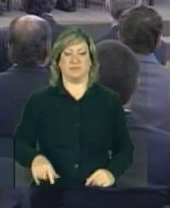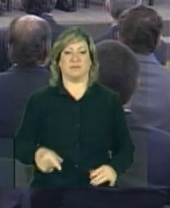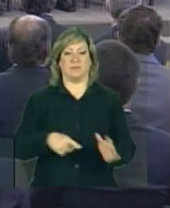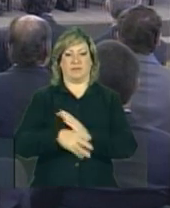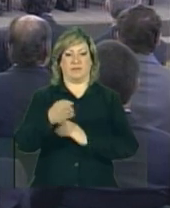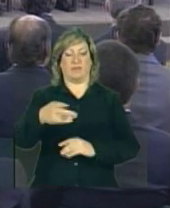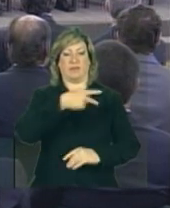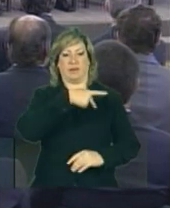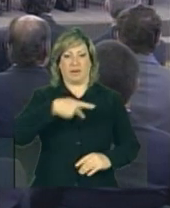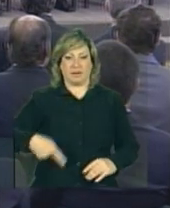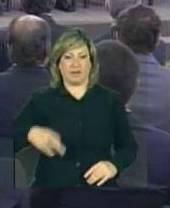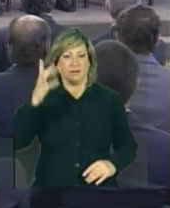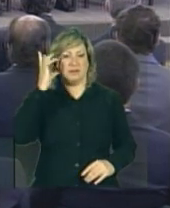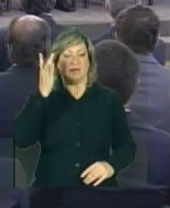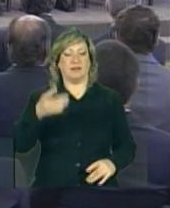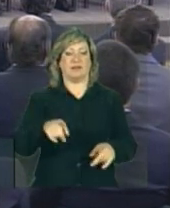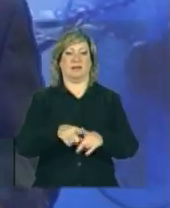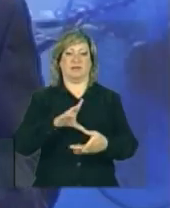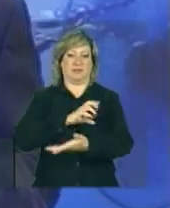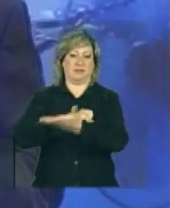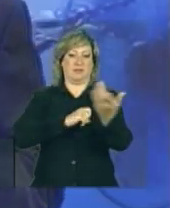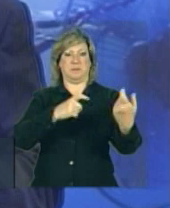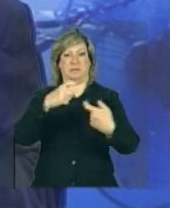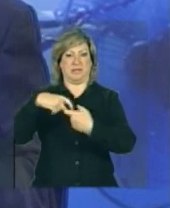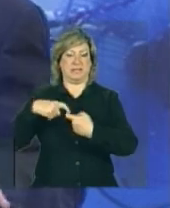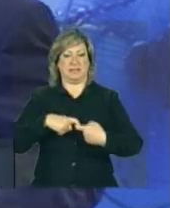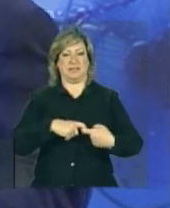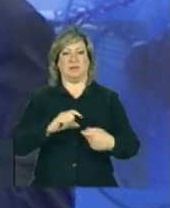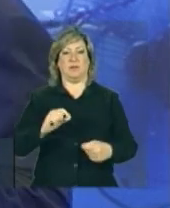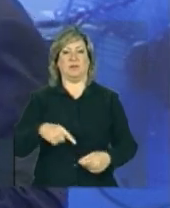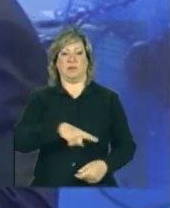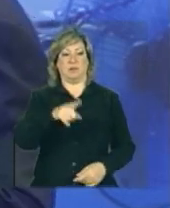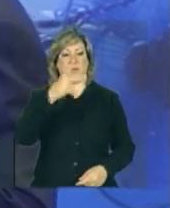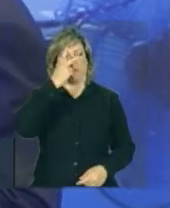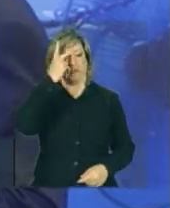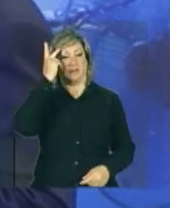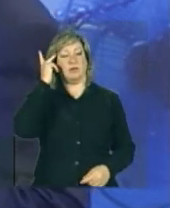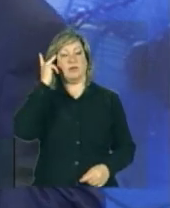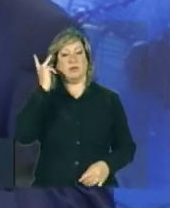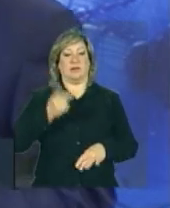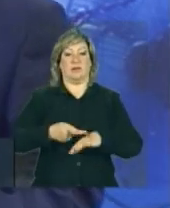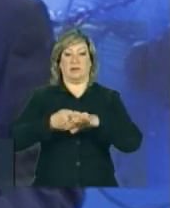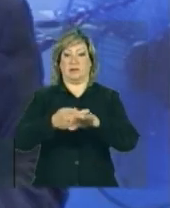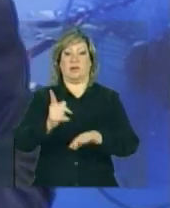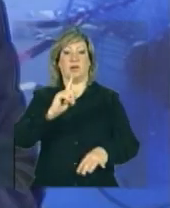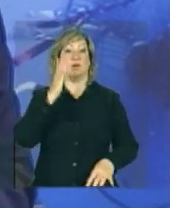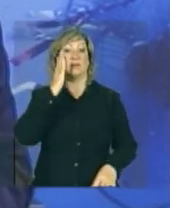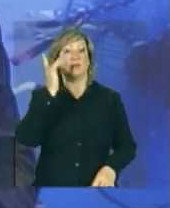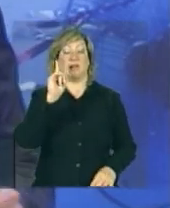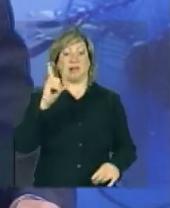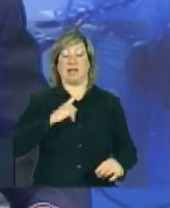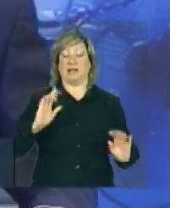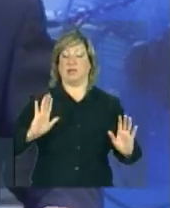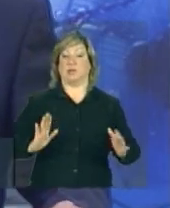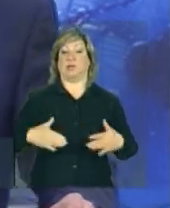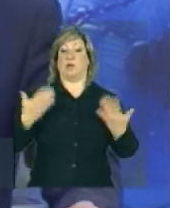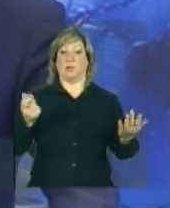caros parceiros, isso é uma coisa que realmente os ganhadores não estão a par ainda, certo? Uma pequena